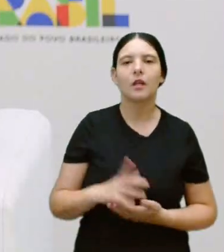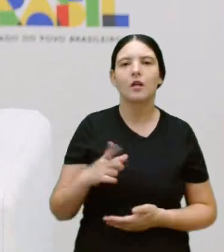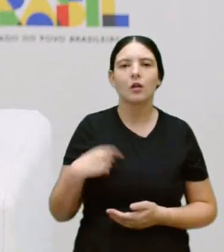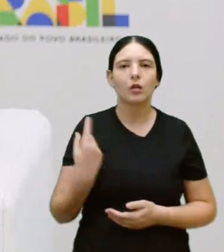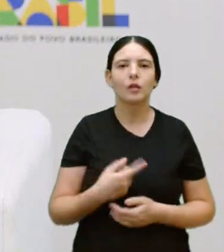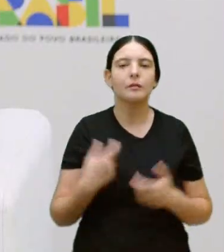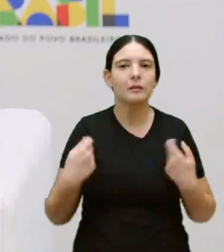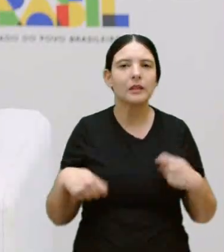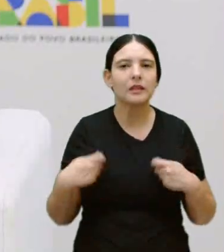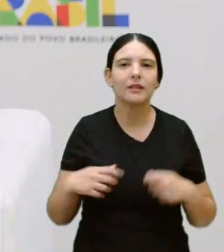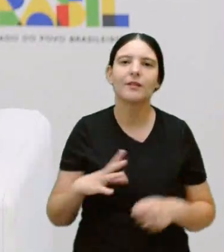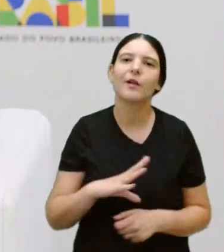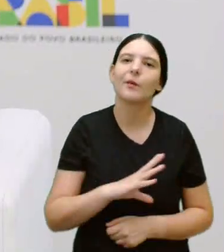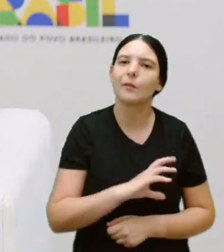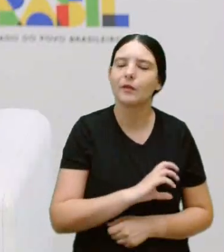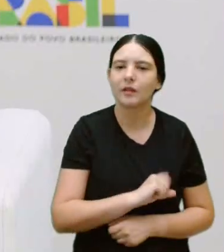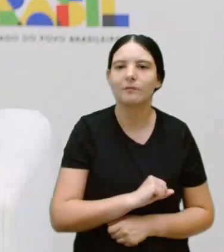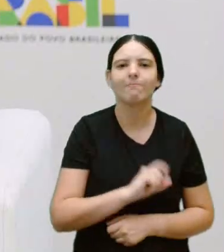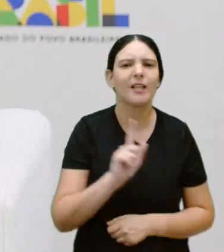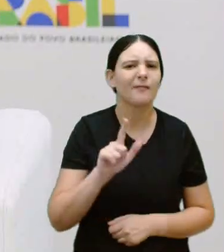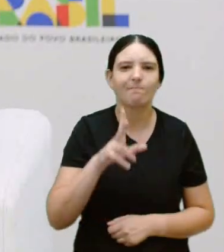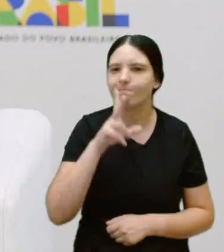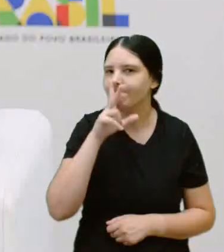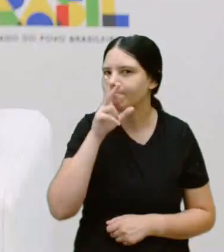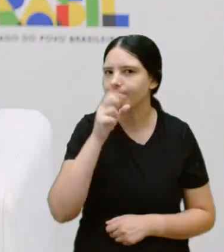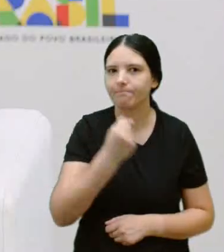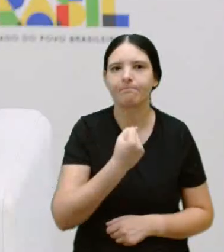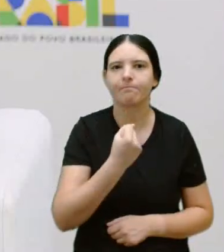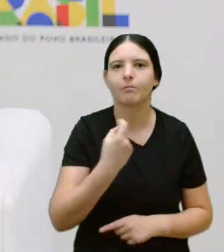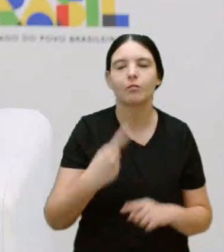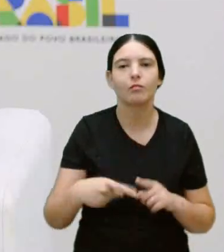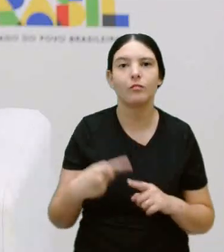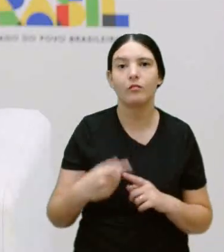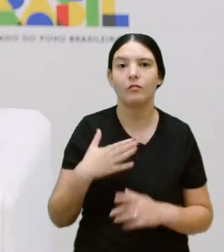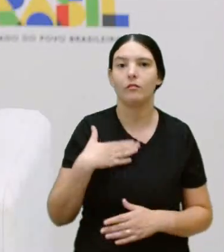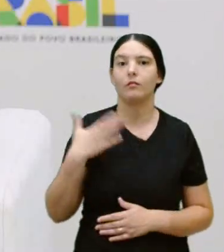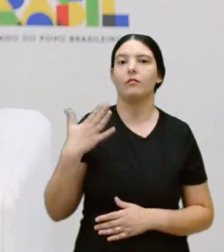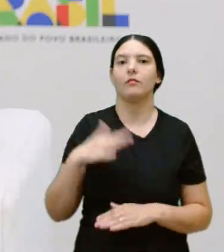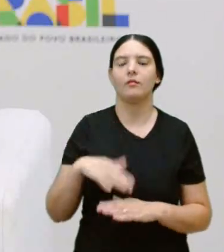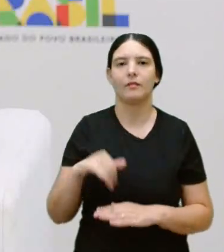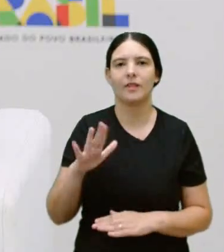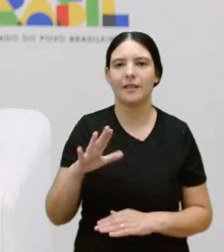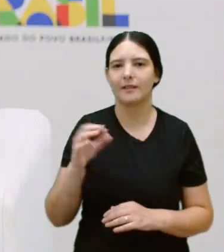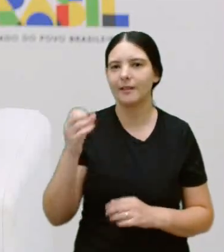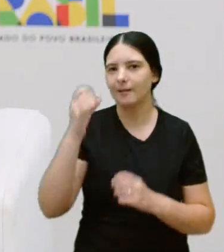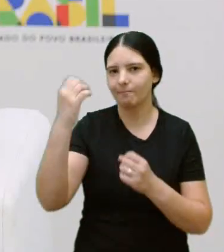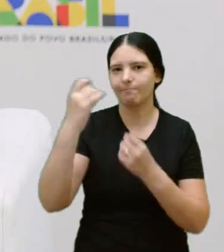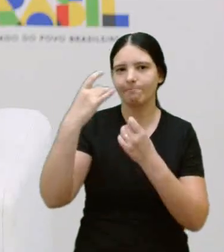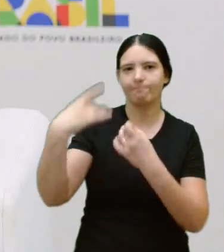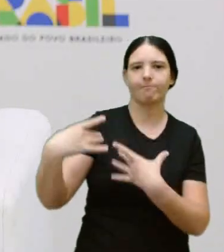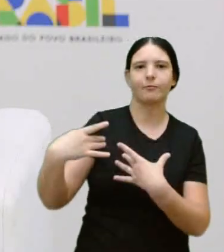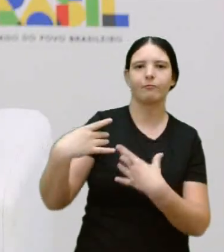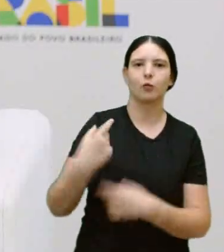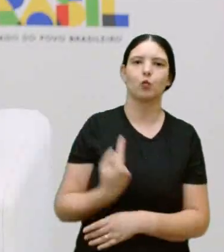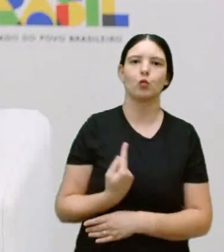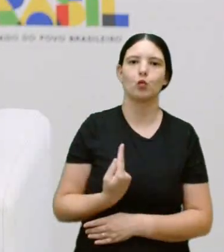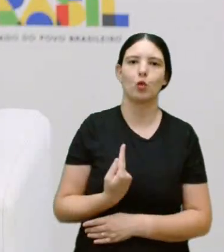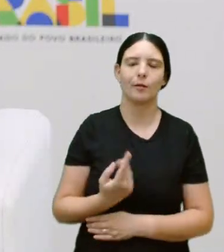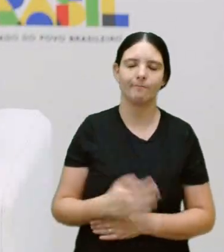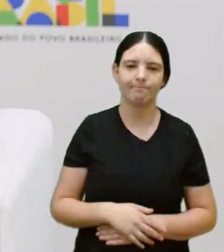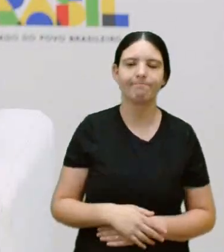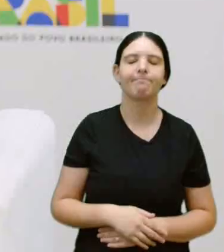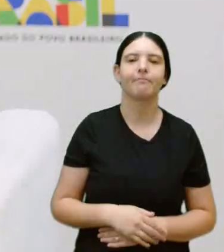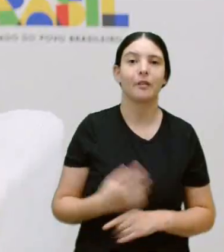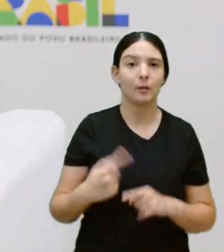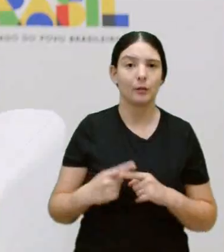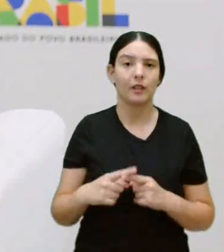amor que é brutal. Porque o que mais nos assusta é a rejeição, é ficar só. Porque ficar